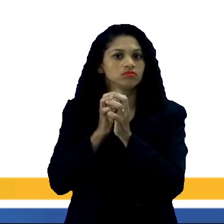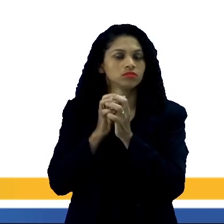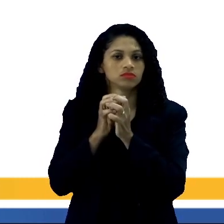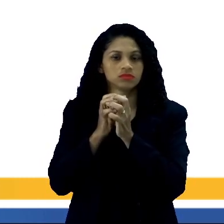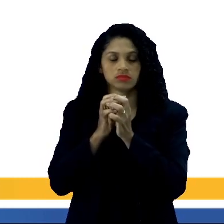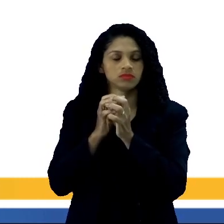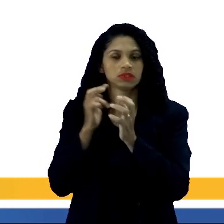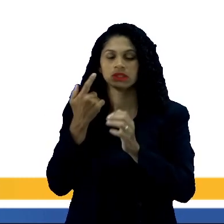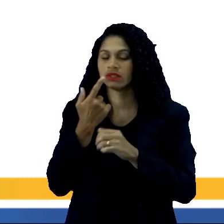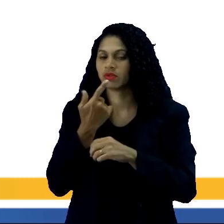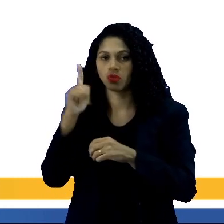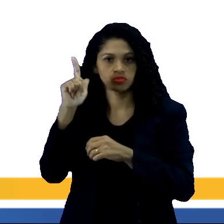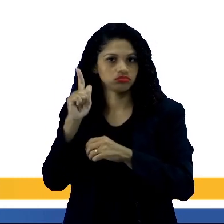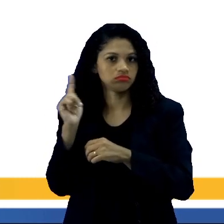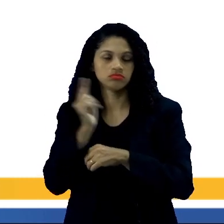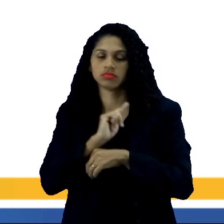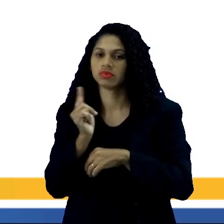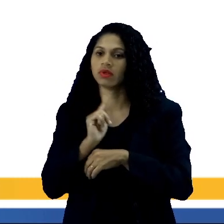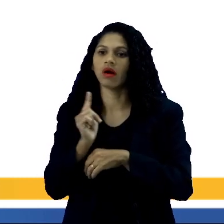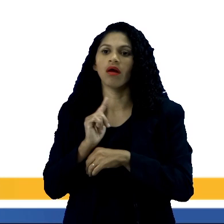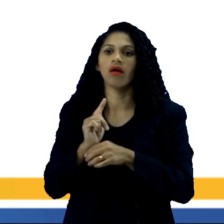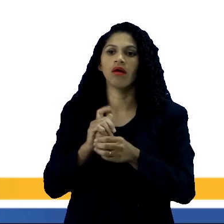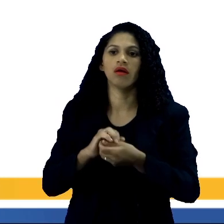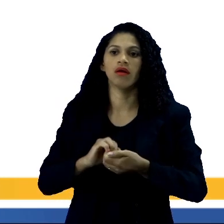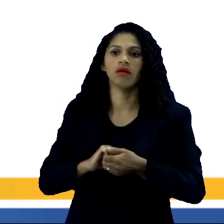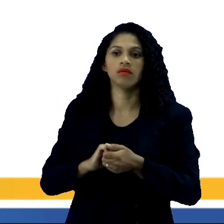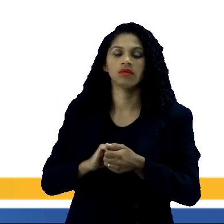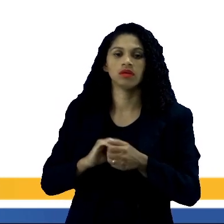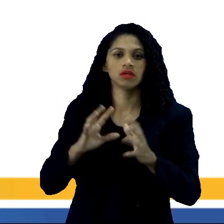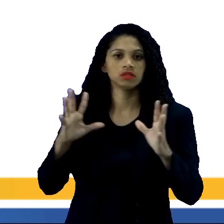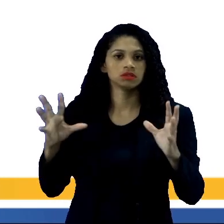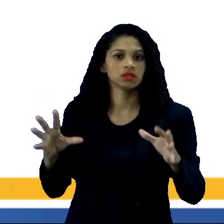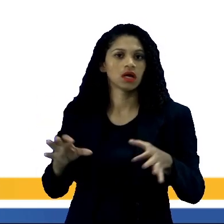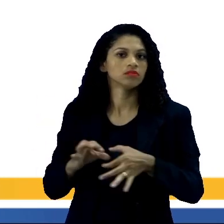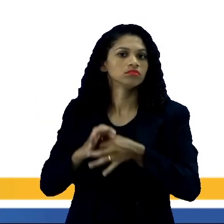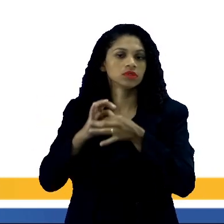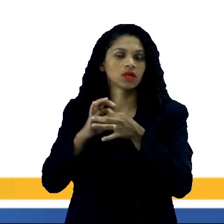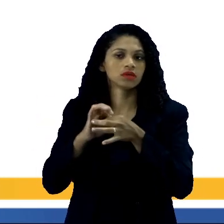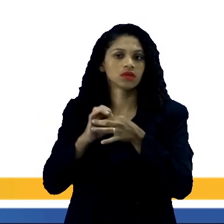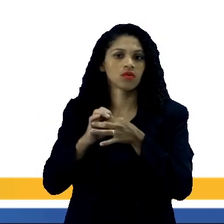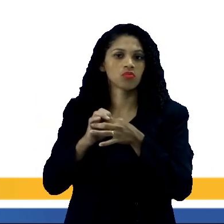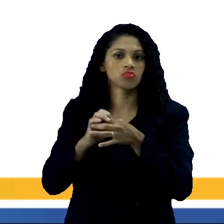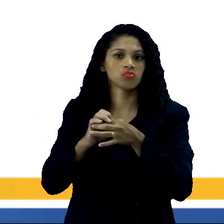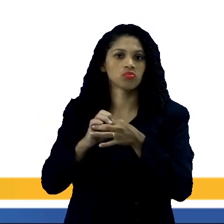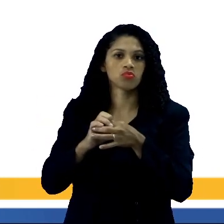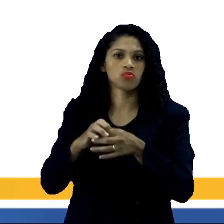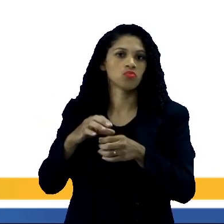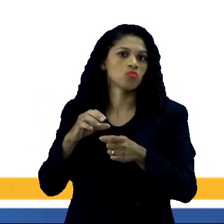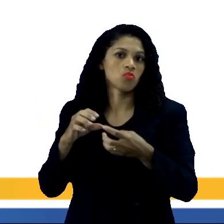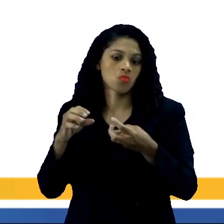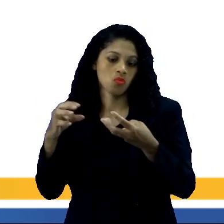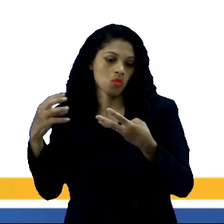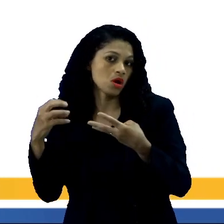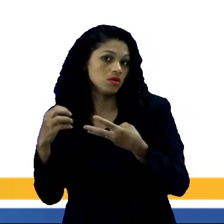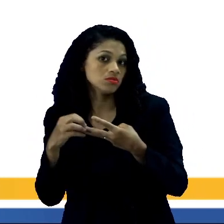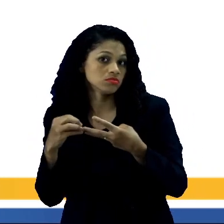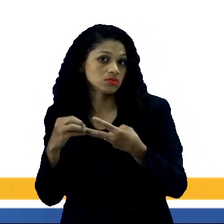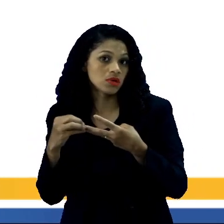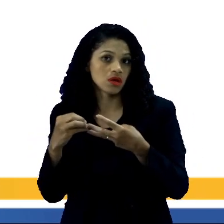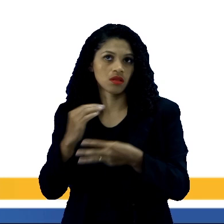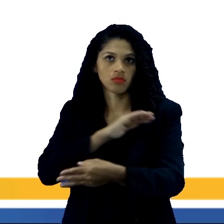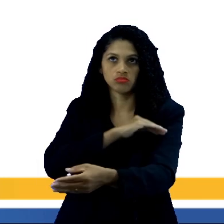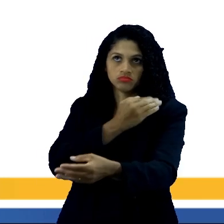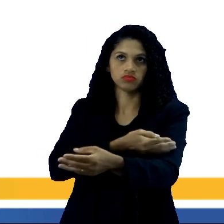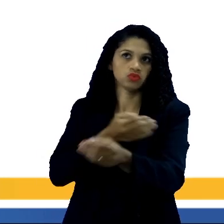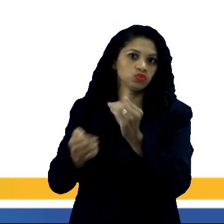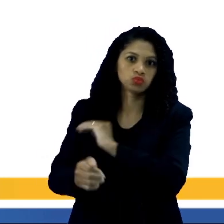outro, nem obrigatoriamente precisa estar anexo a uma célula muscular e muito menos com a célula glandular, ele só está próximo.